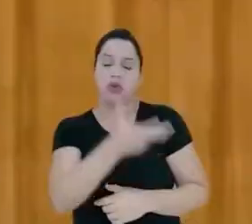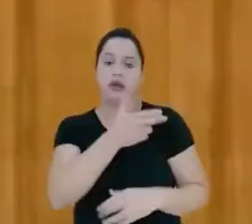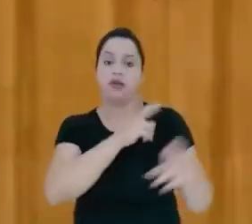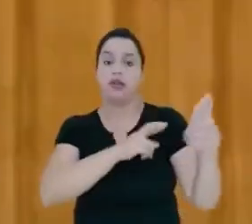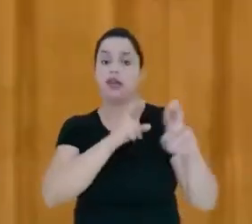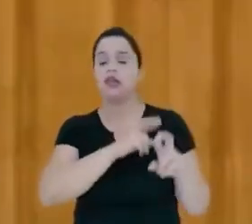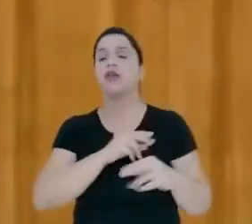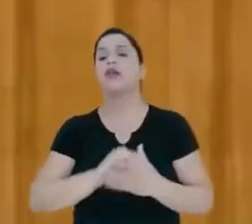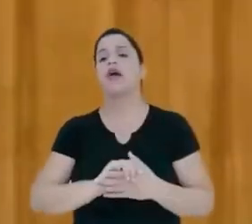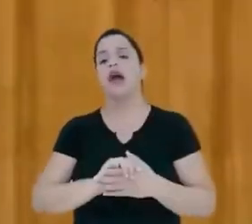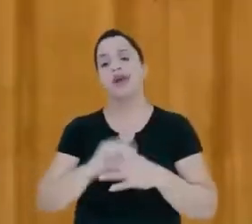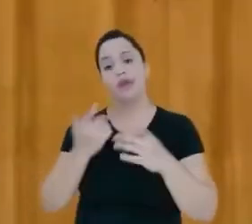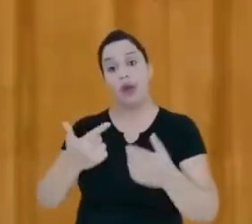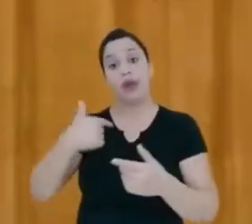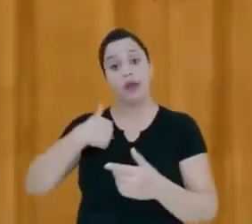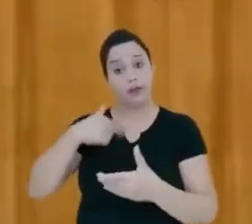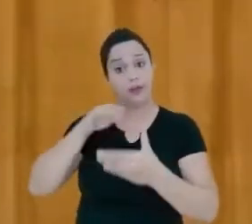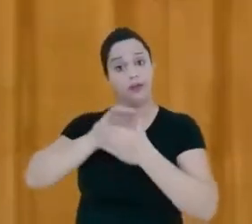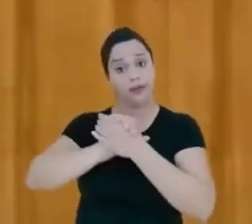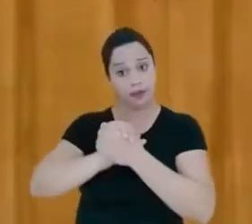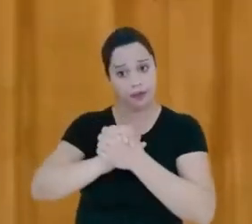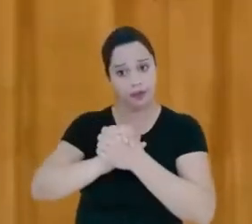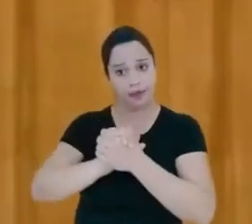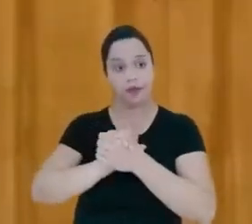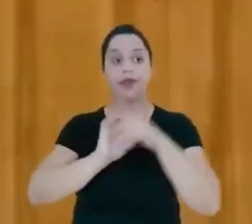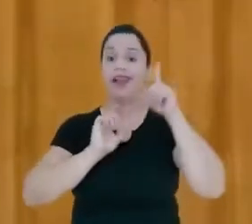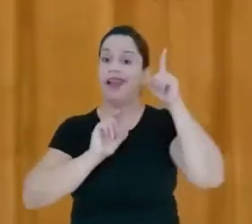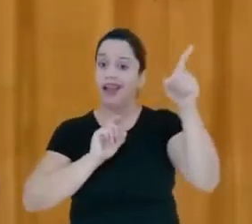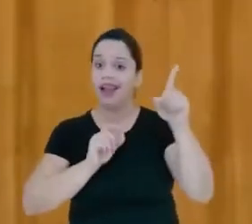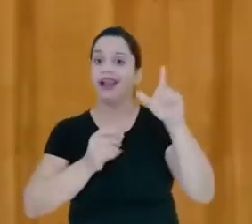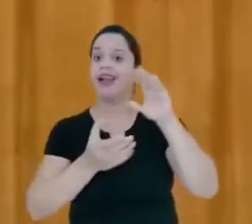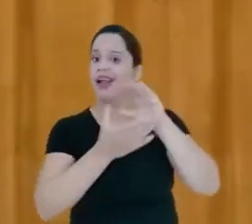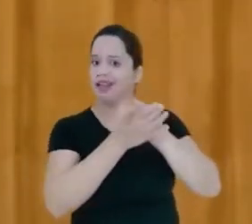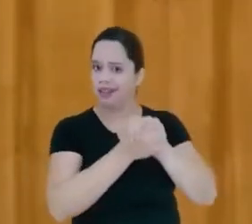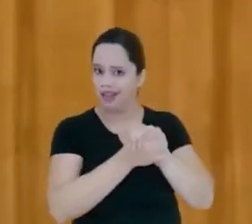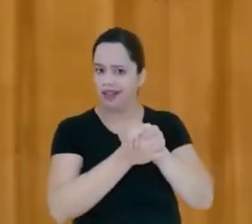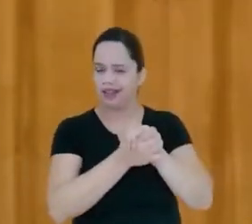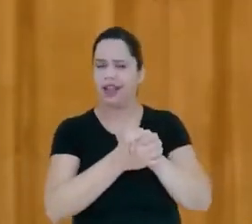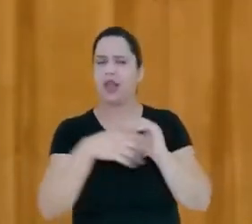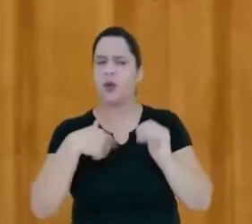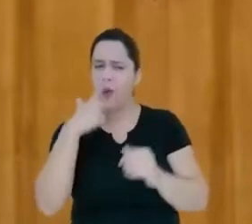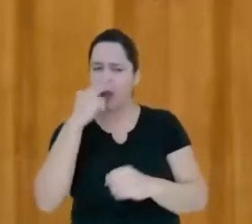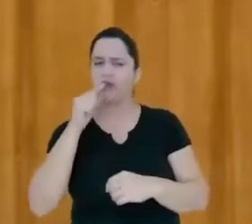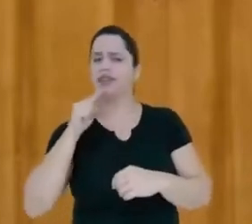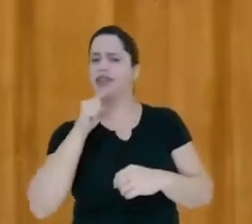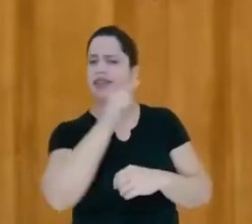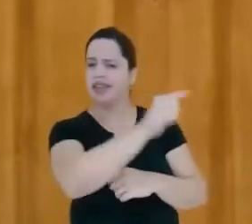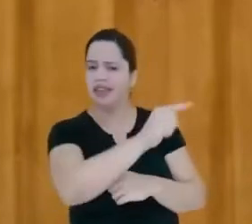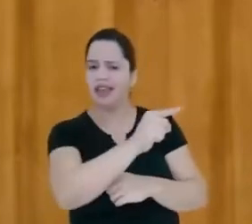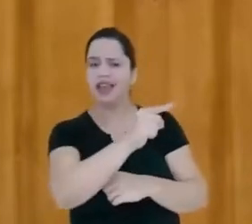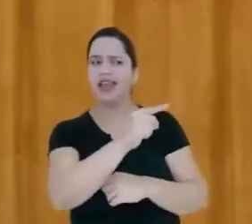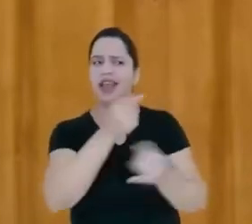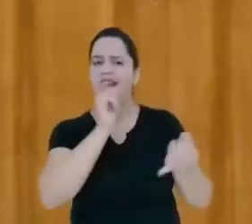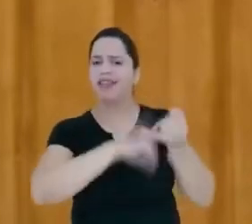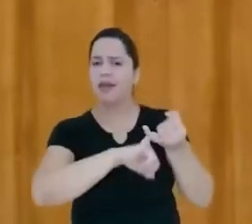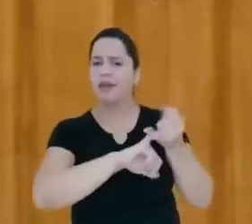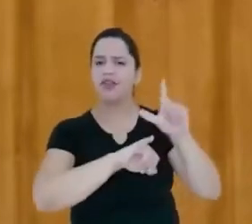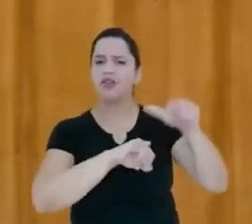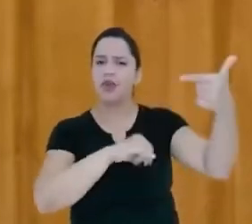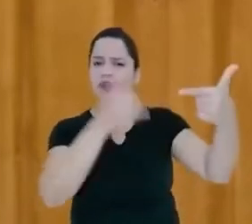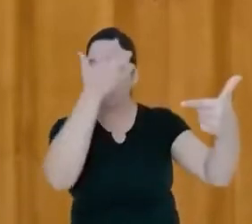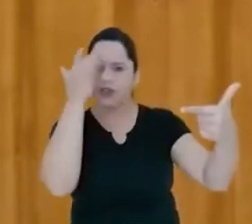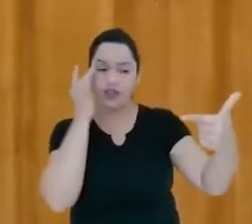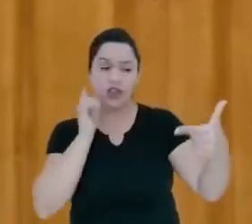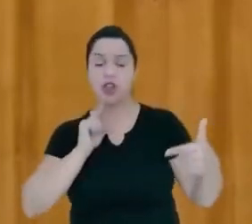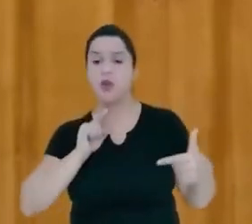uma pessoa. Então, eu sou casado... Ela também é casada e eu tô achando que ela tá saindo com outra pessoa. Então ela